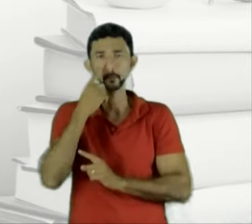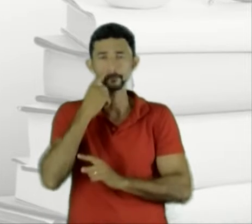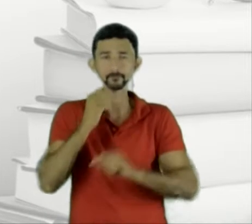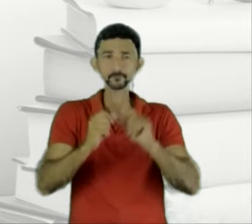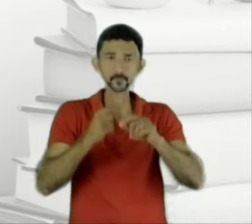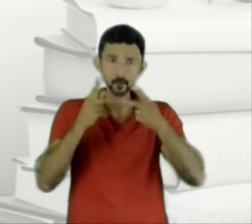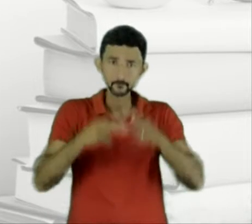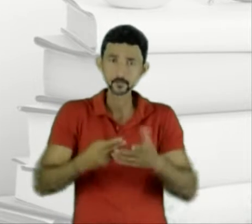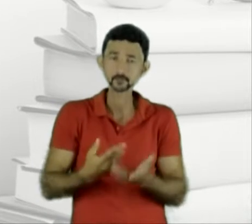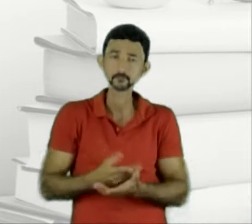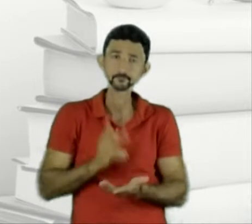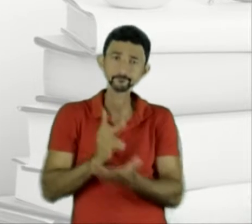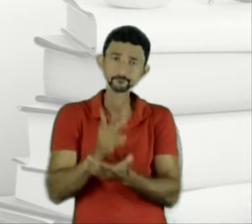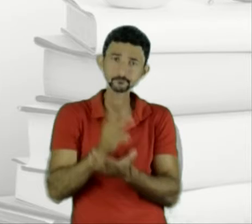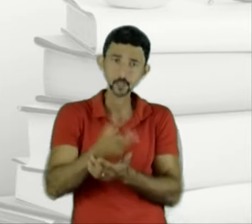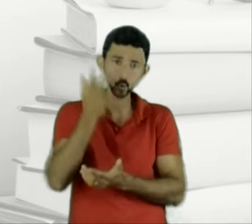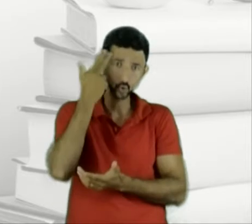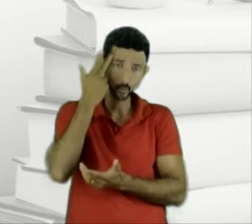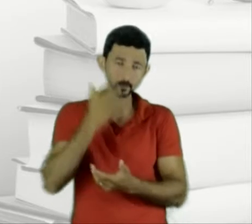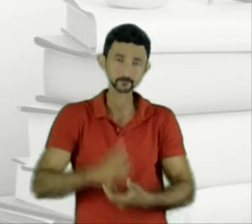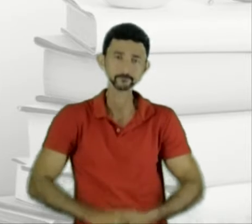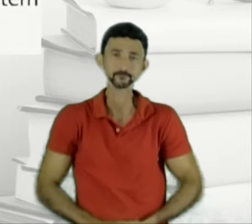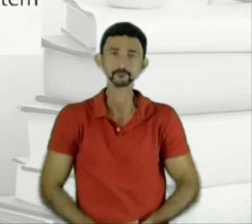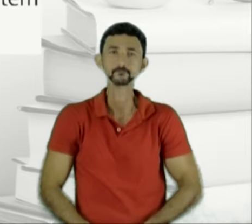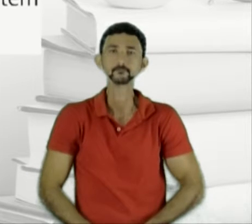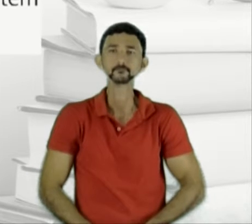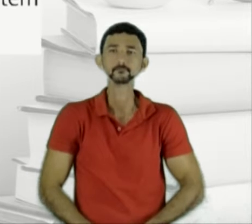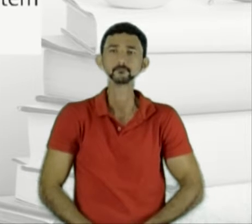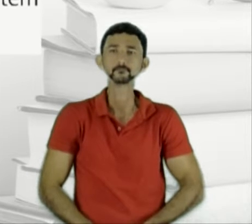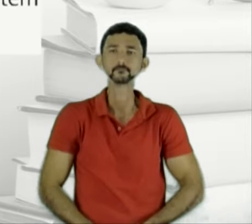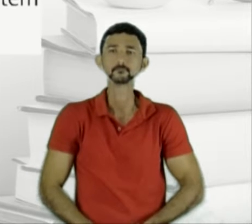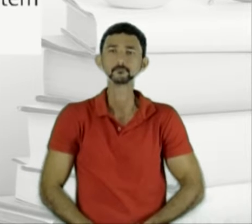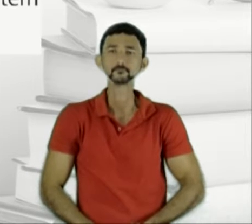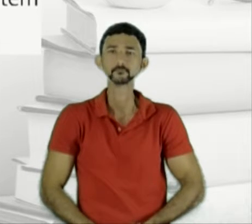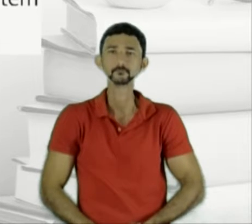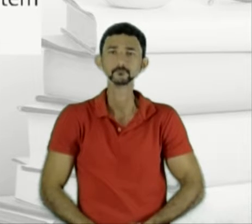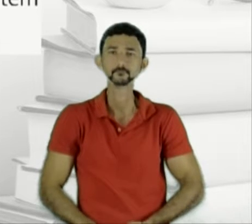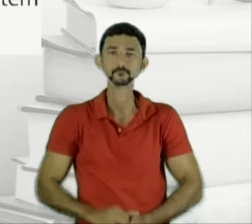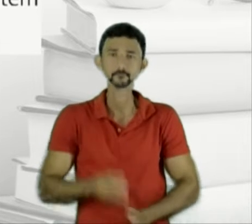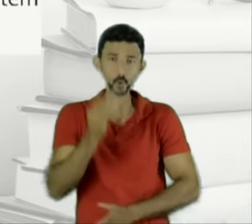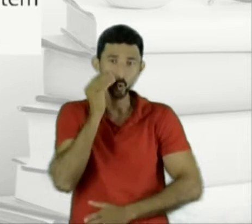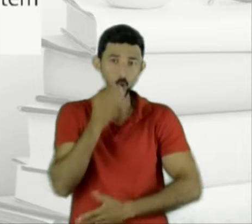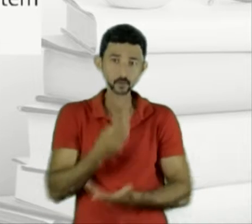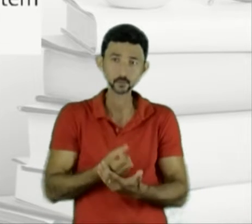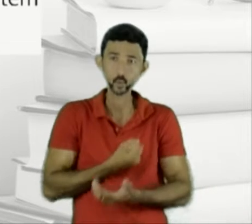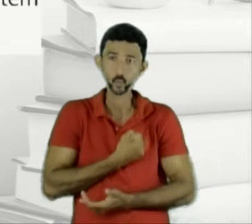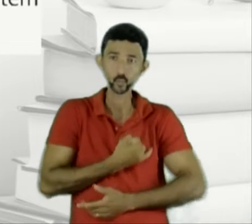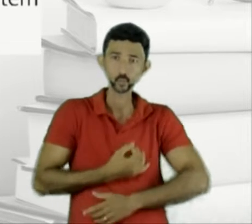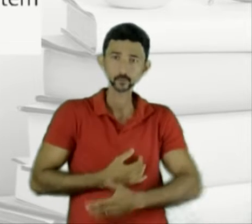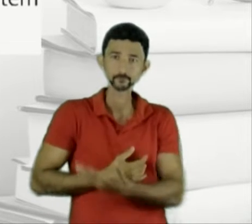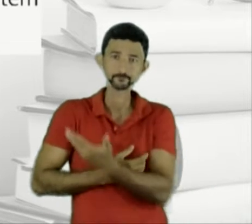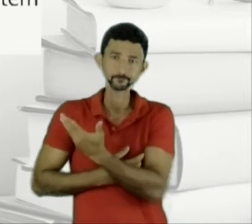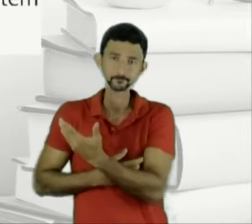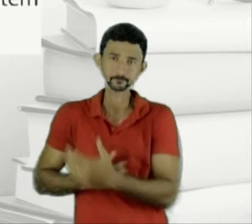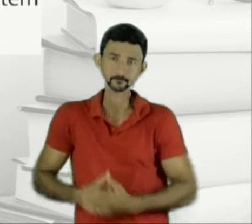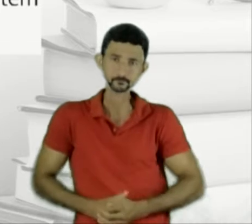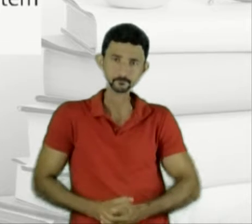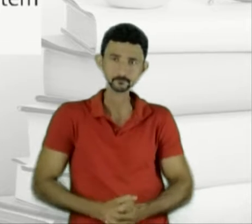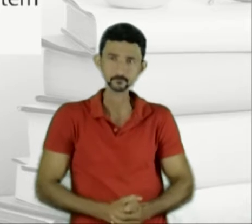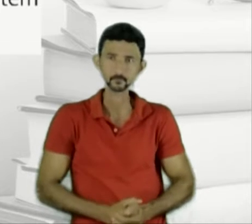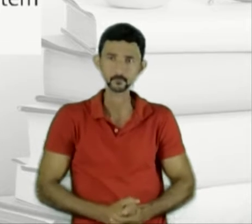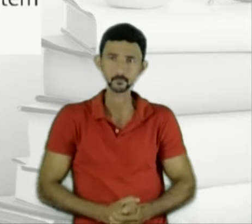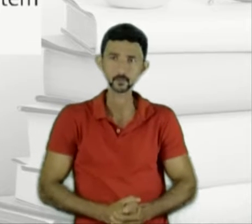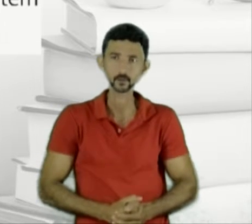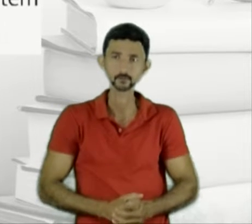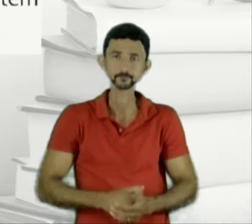eles representam termos semelhantes. Observe agora os monômios 2x e